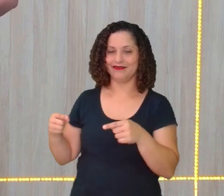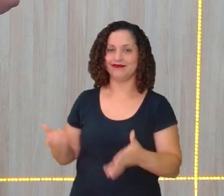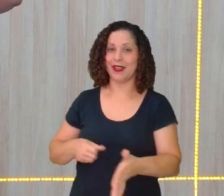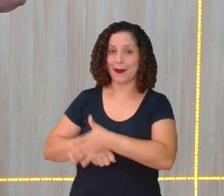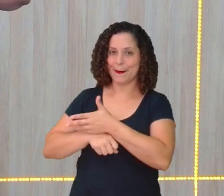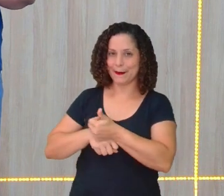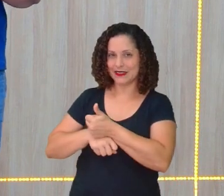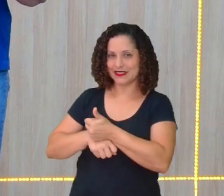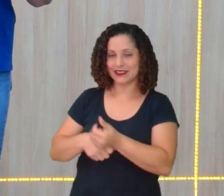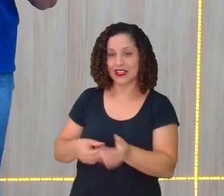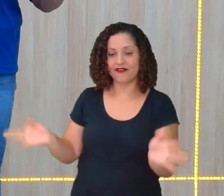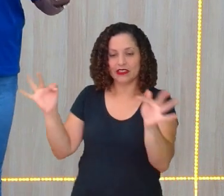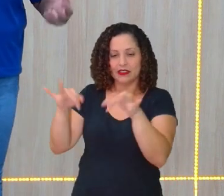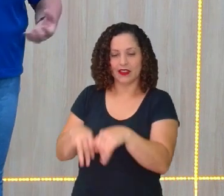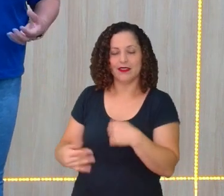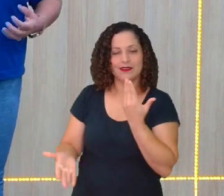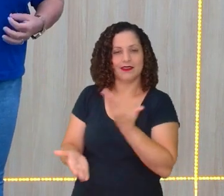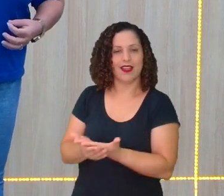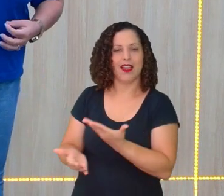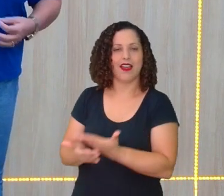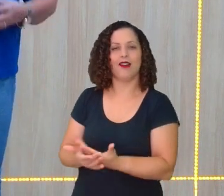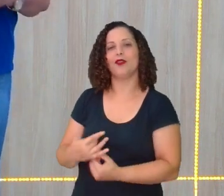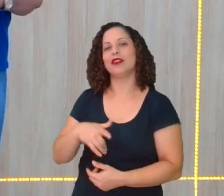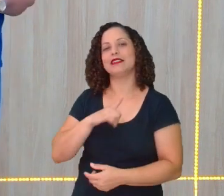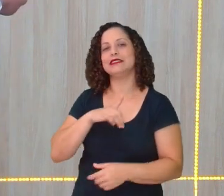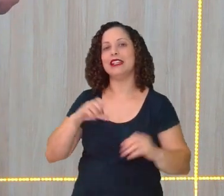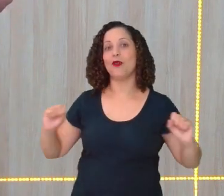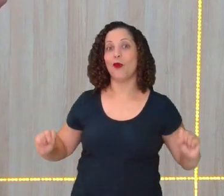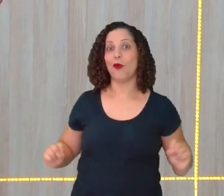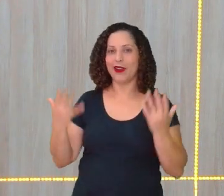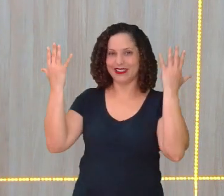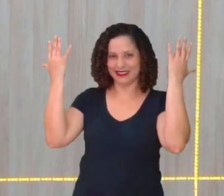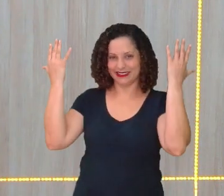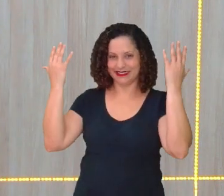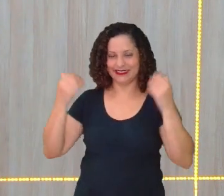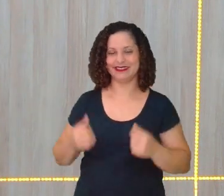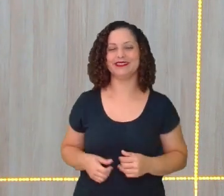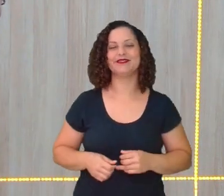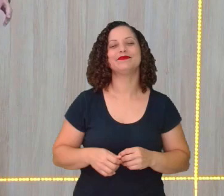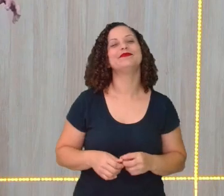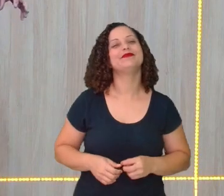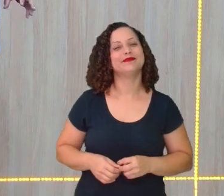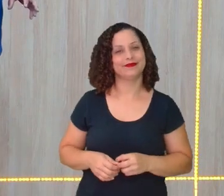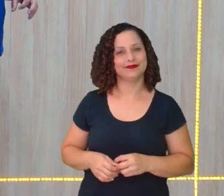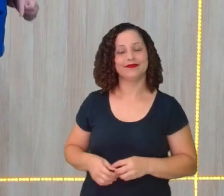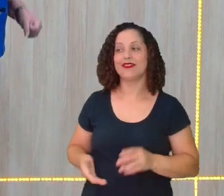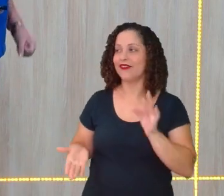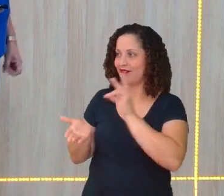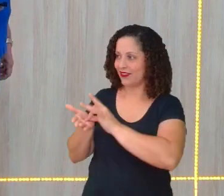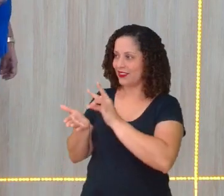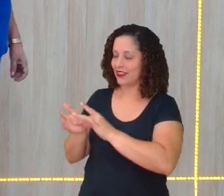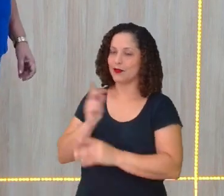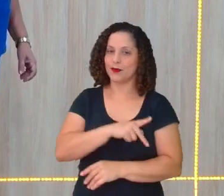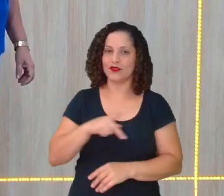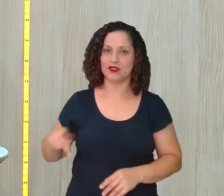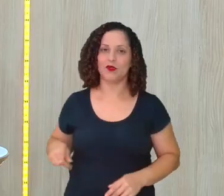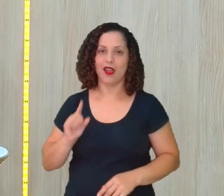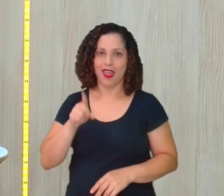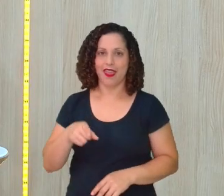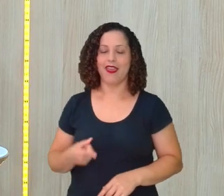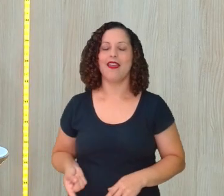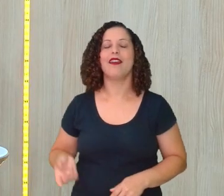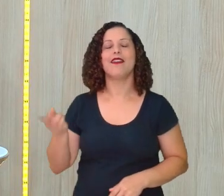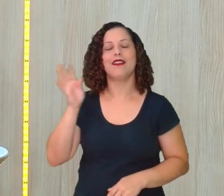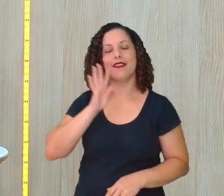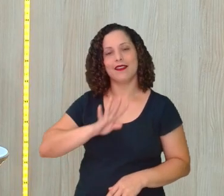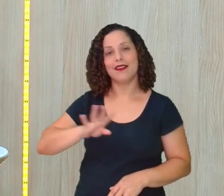encerrando, fazer um passeio de confraternização em uma dessas praças. Não é isso, professora Cláudia? É isso, professora Isabel. Essa viagem aí